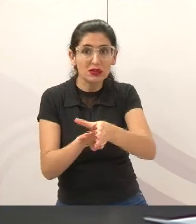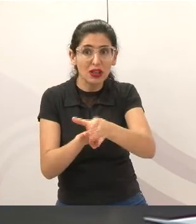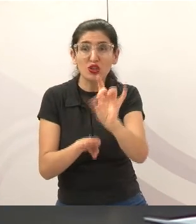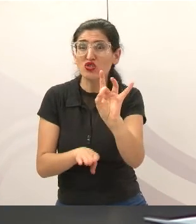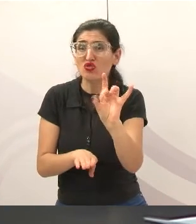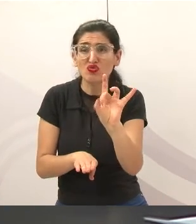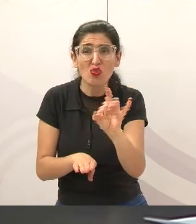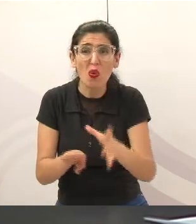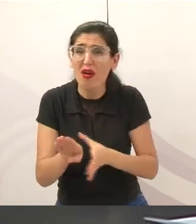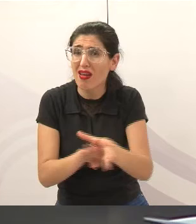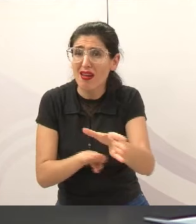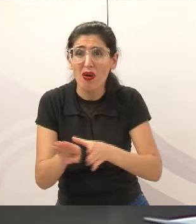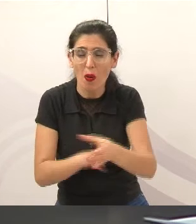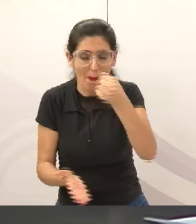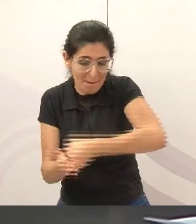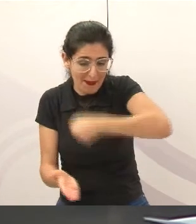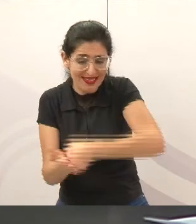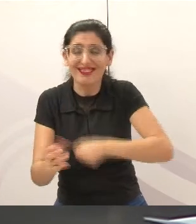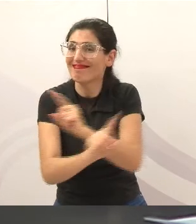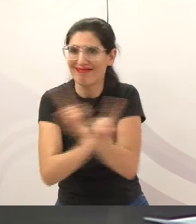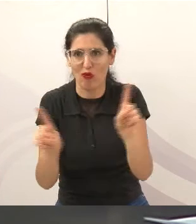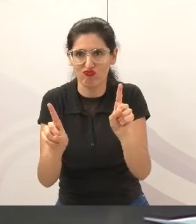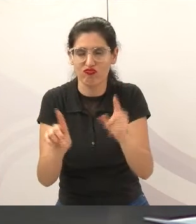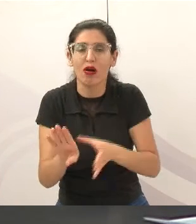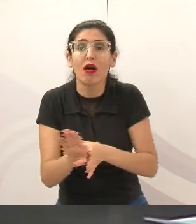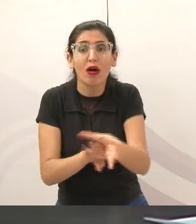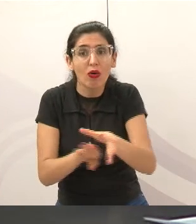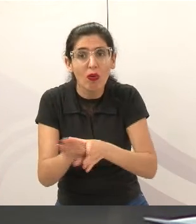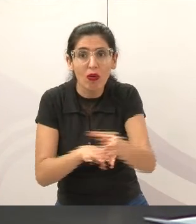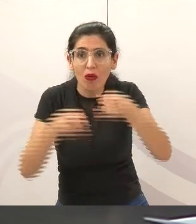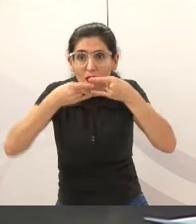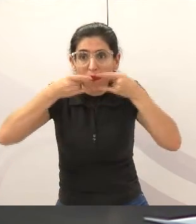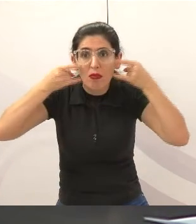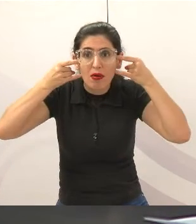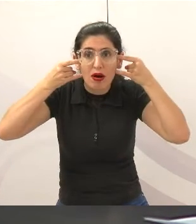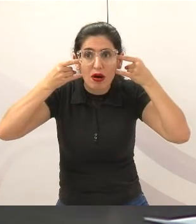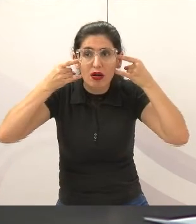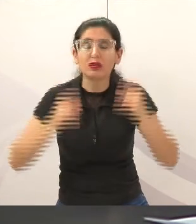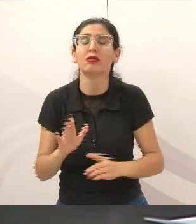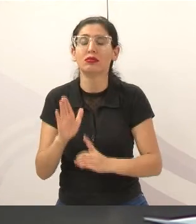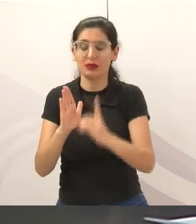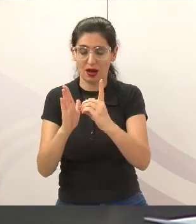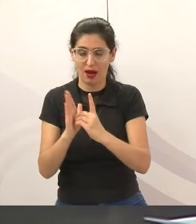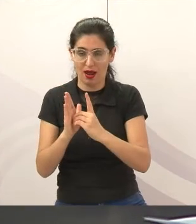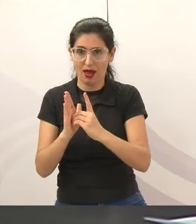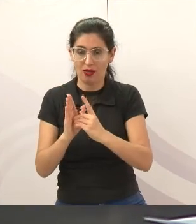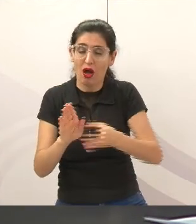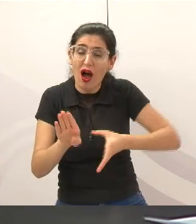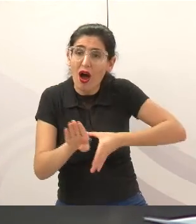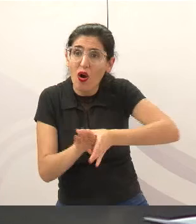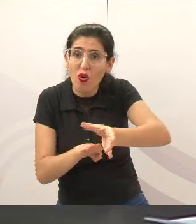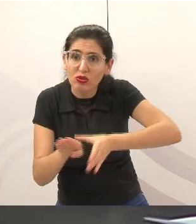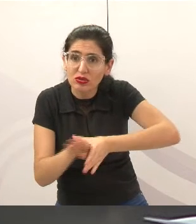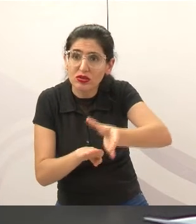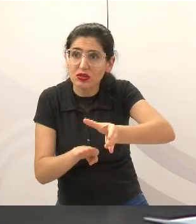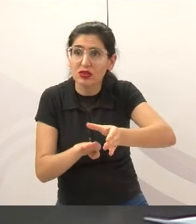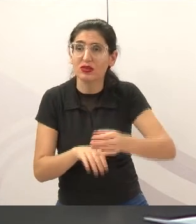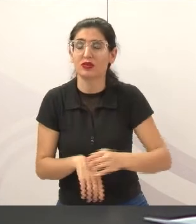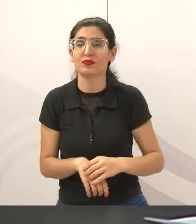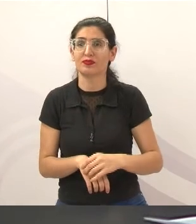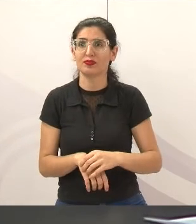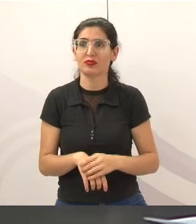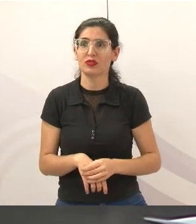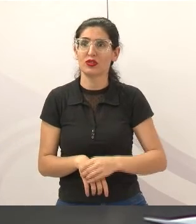ele está recomendando, ele não está obrigando. É diferente. Tá, já está baixando aqui um decreto, ele abaixando um decreto, tá? E já vai sair no